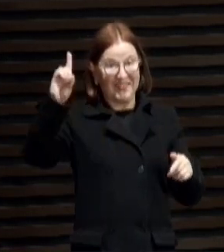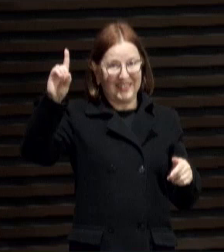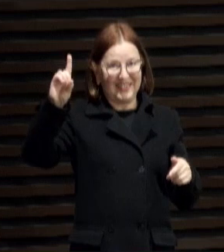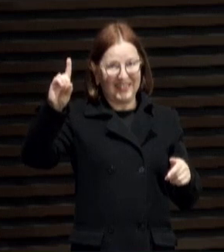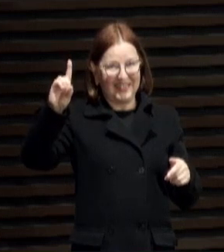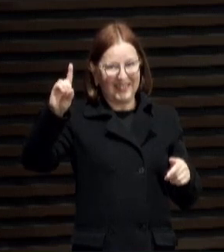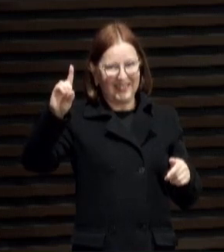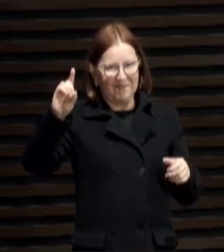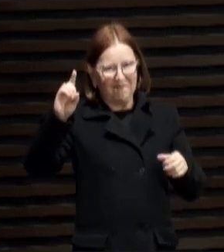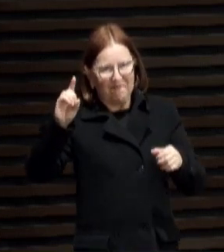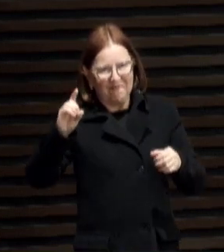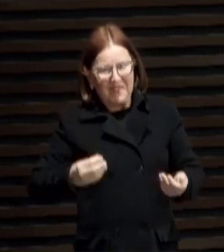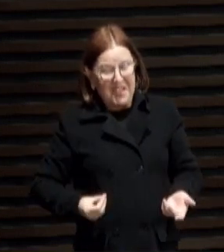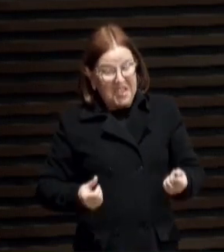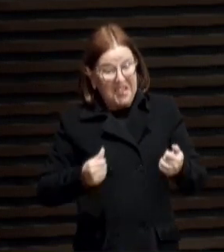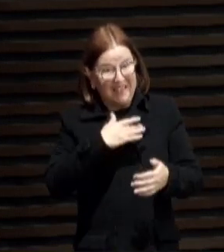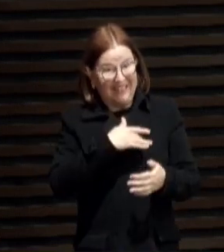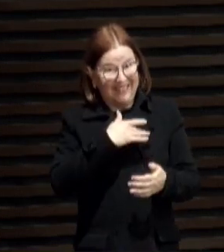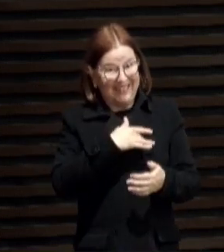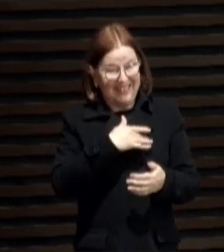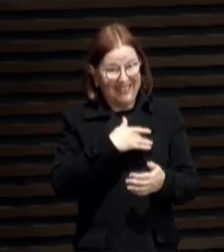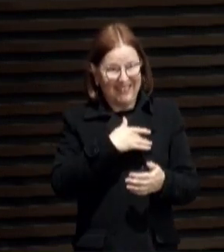sendo rico em misericórdia,